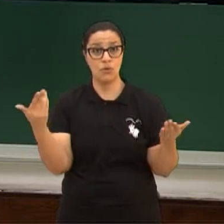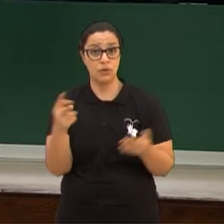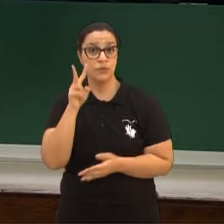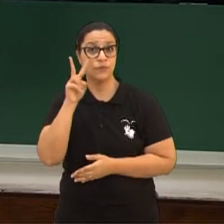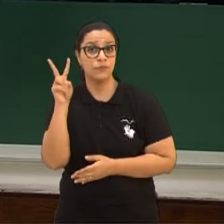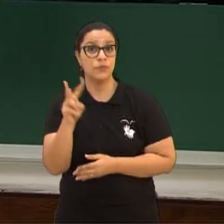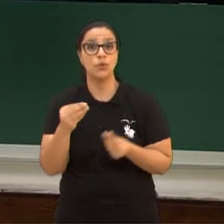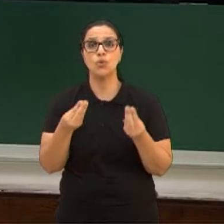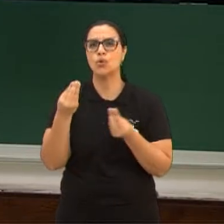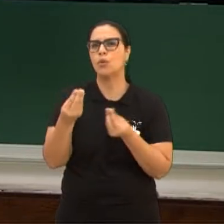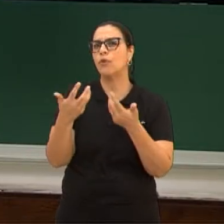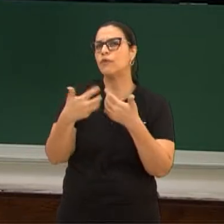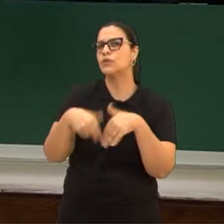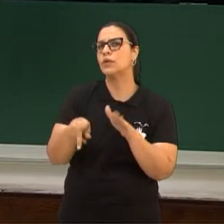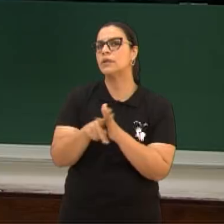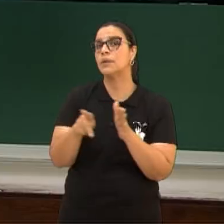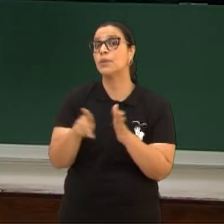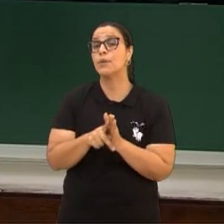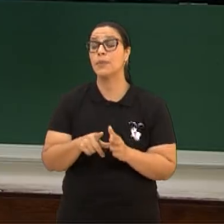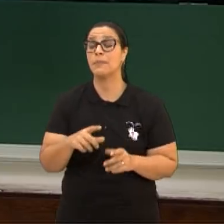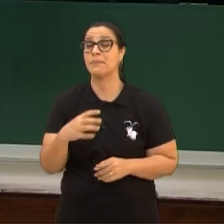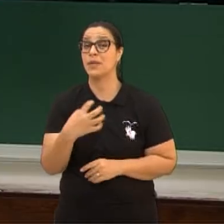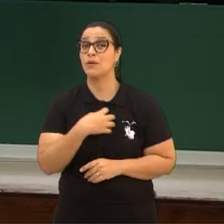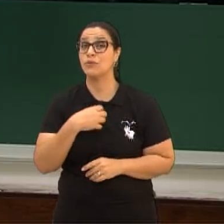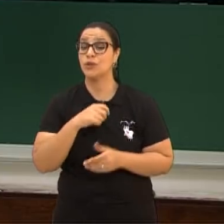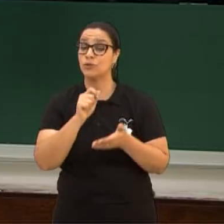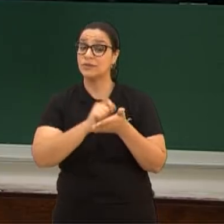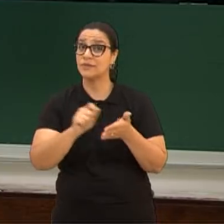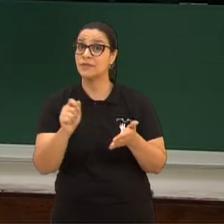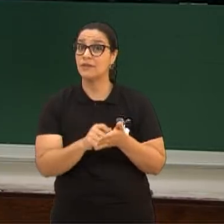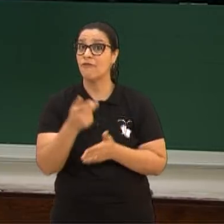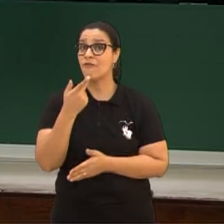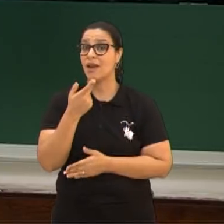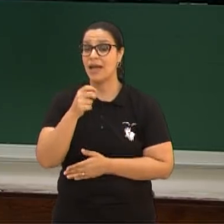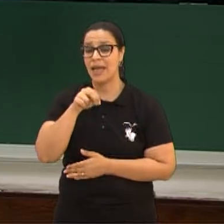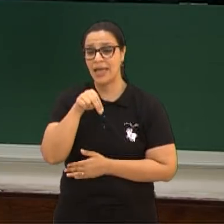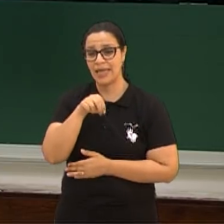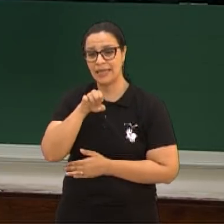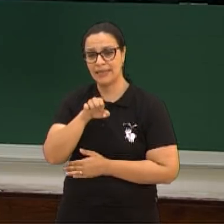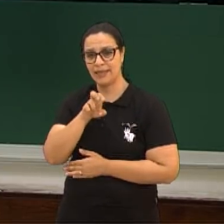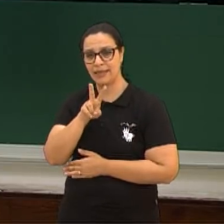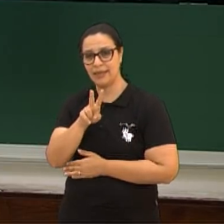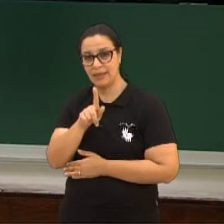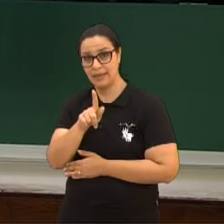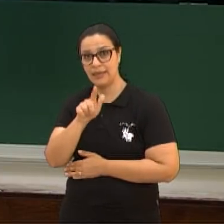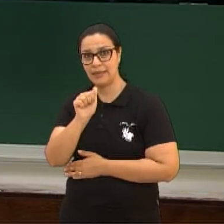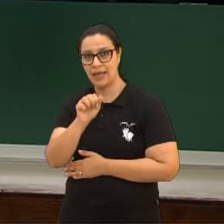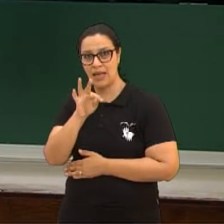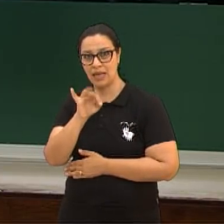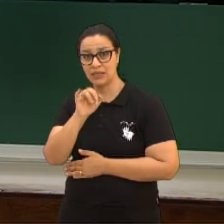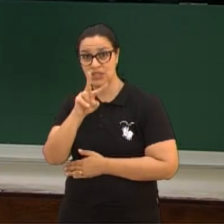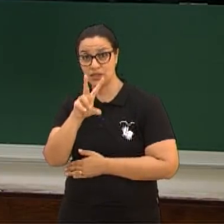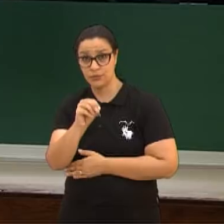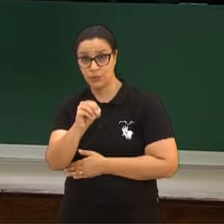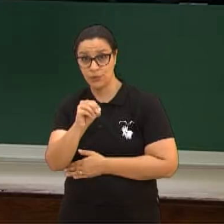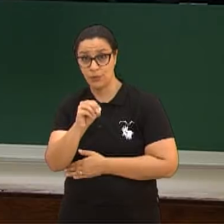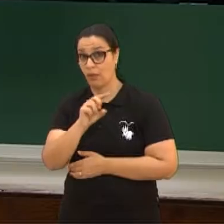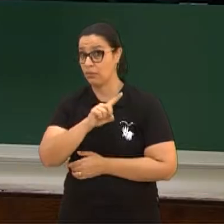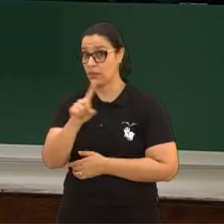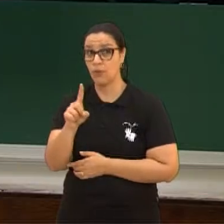então, como vai ficar a minha forma negativa. Vamos observar? A estrutura